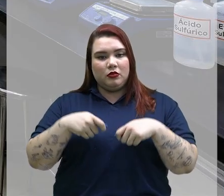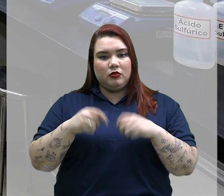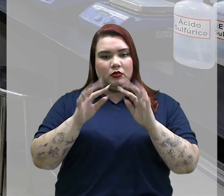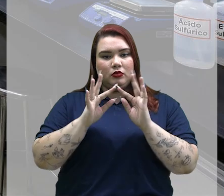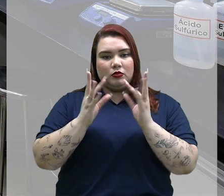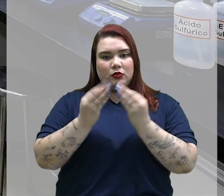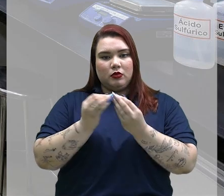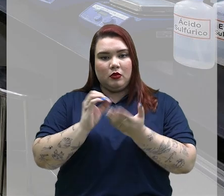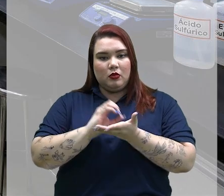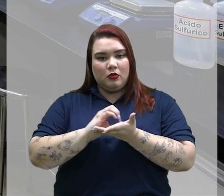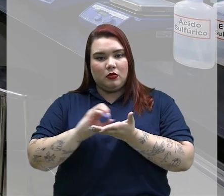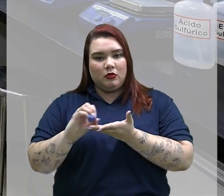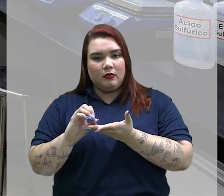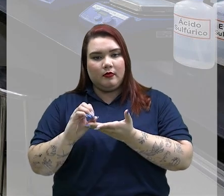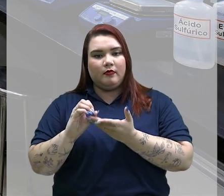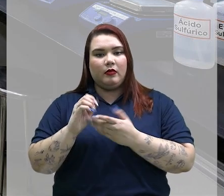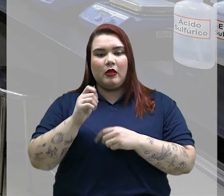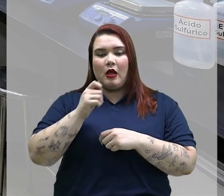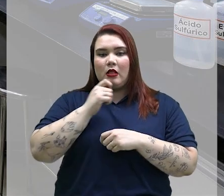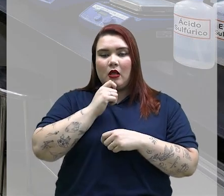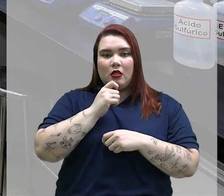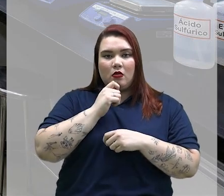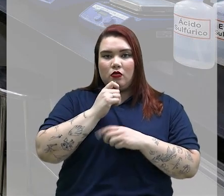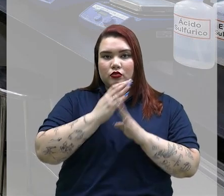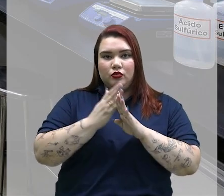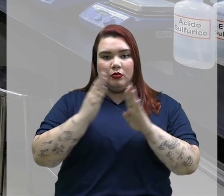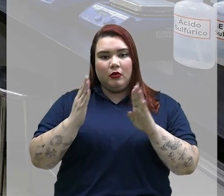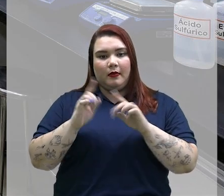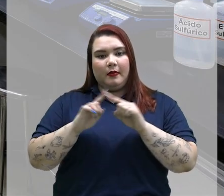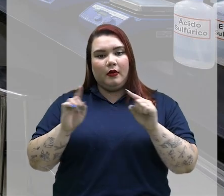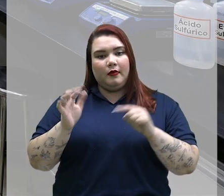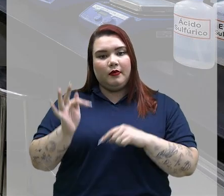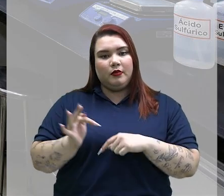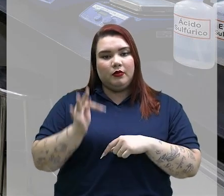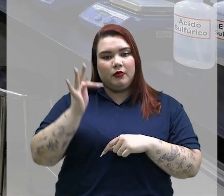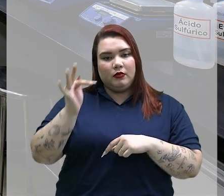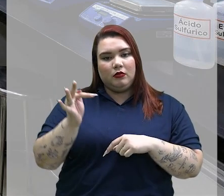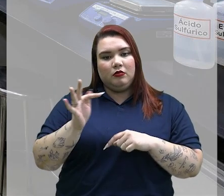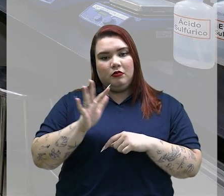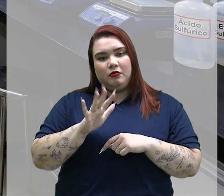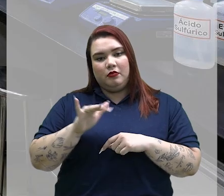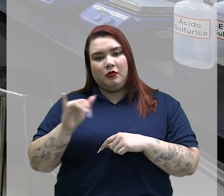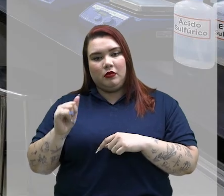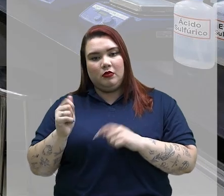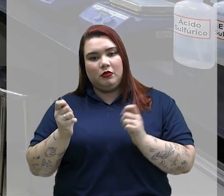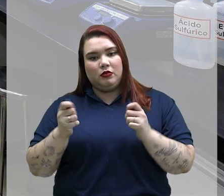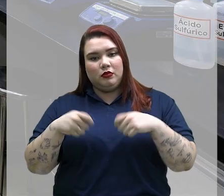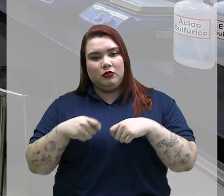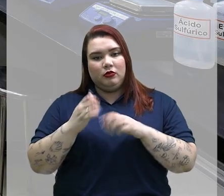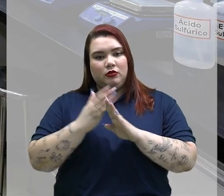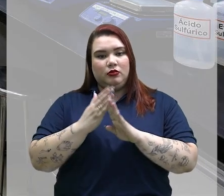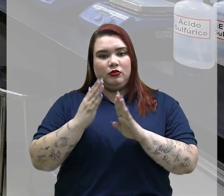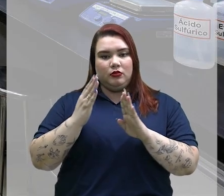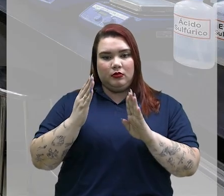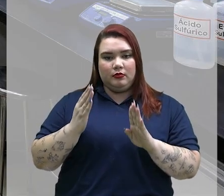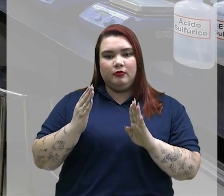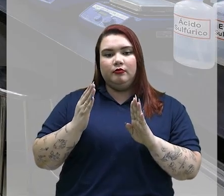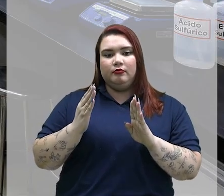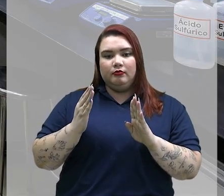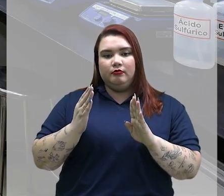compostos orgânicos que ainda não foram descobertas, mas que futuramente, com certeza, a humanidade aí